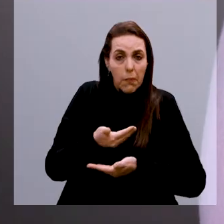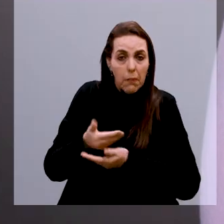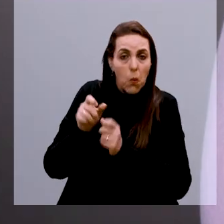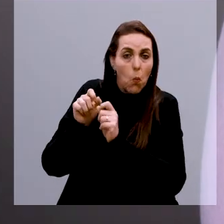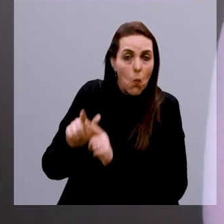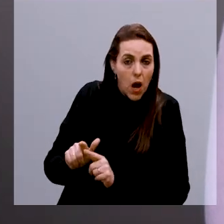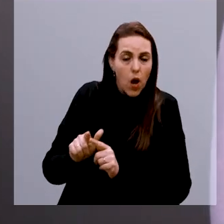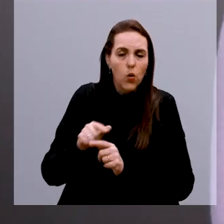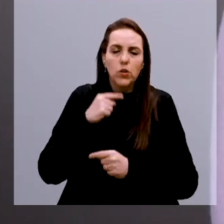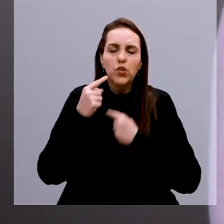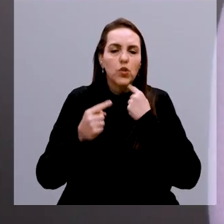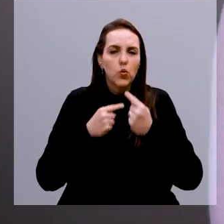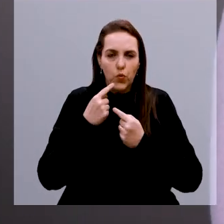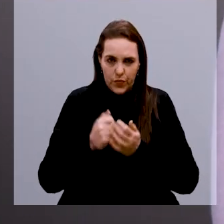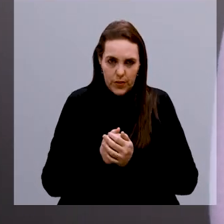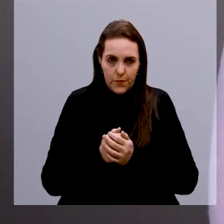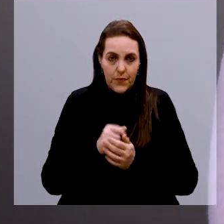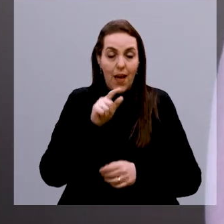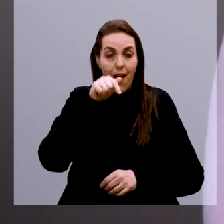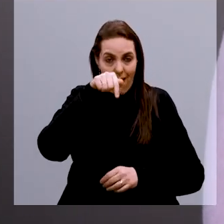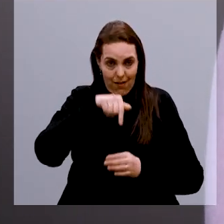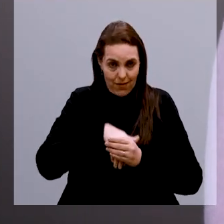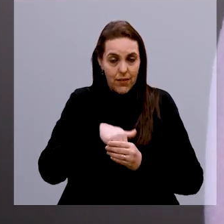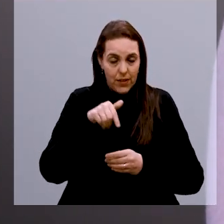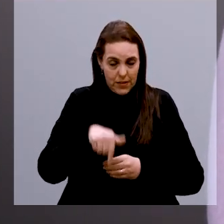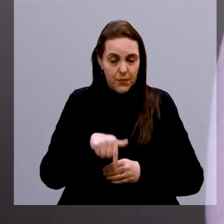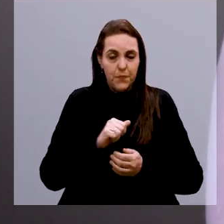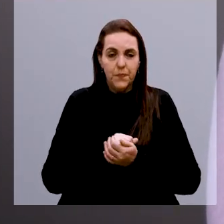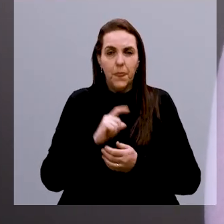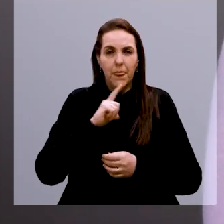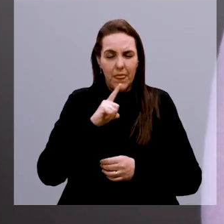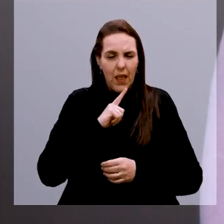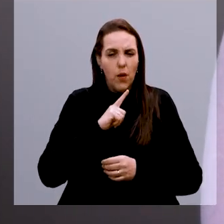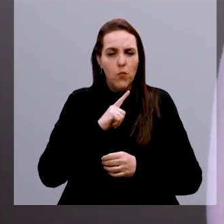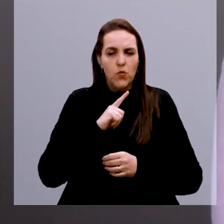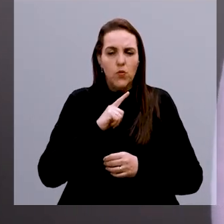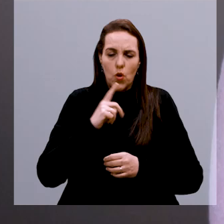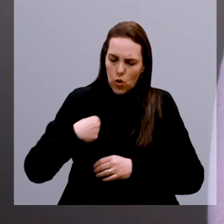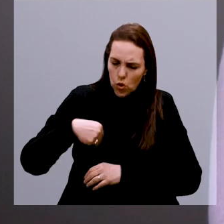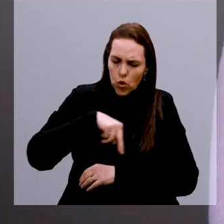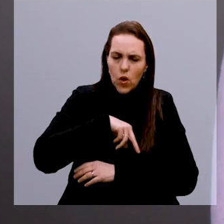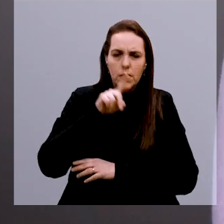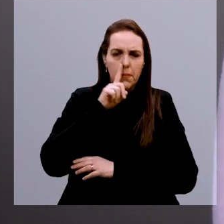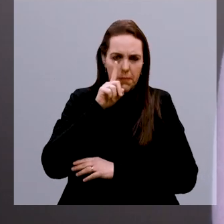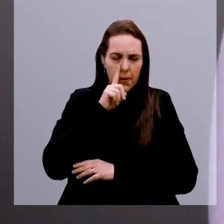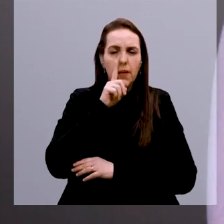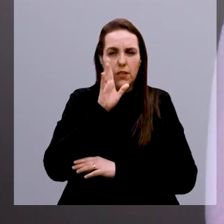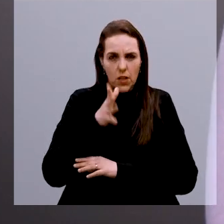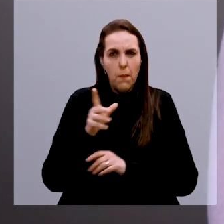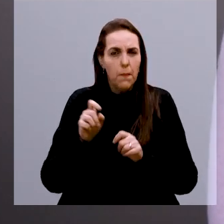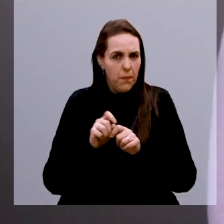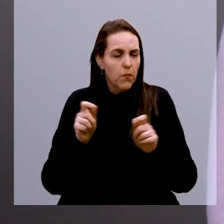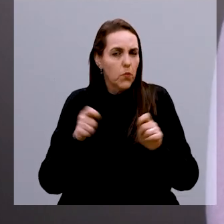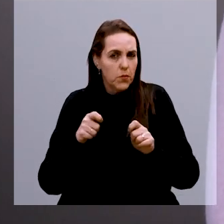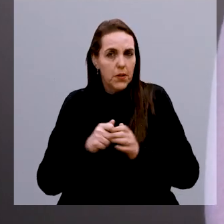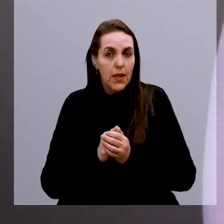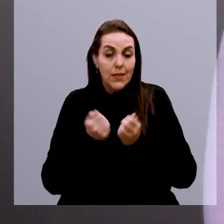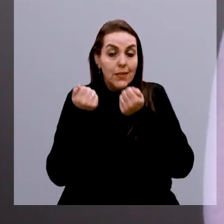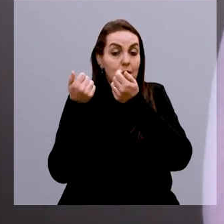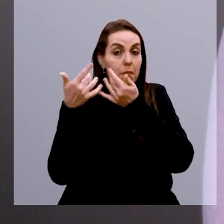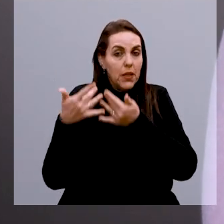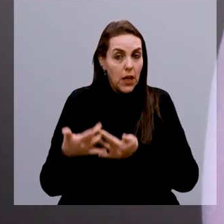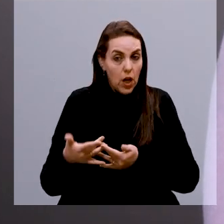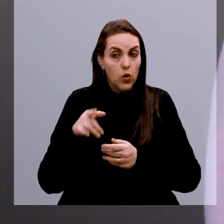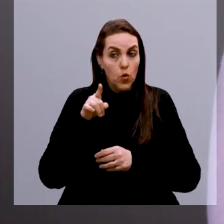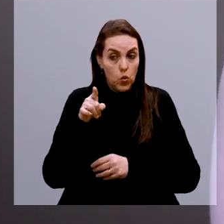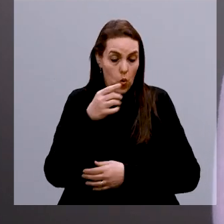tinham essas dúvidas, né? E aqui dentro, internamente, a gente tenta trabalhar com as nossas mães mesmo, né?